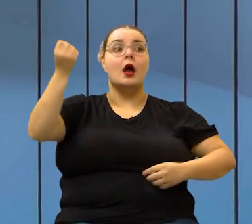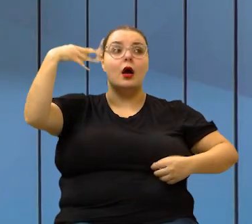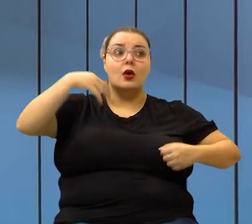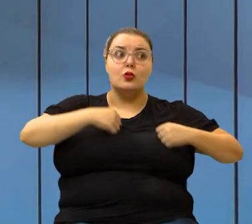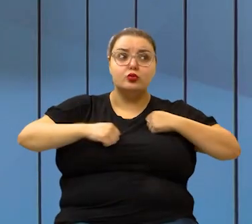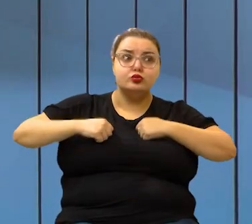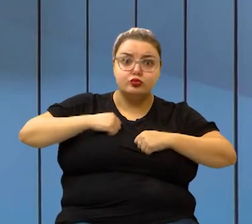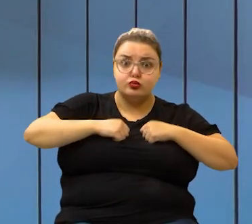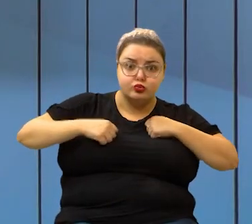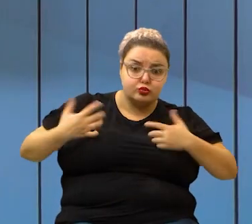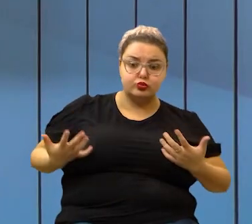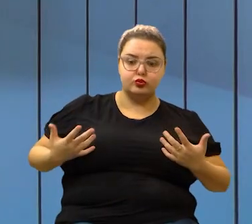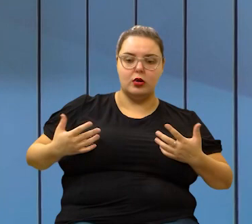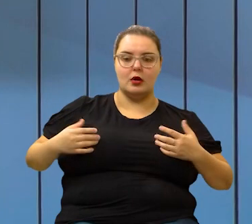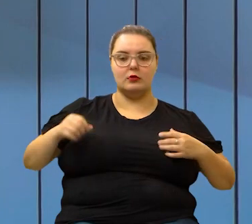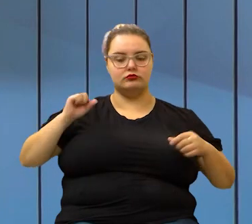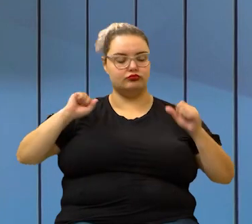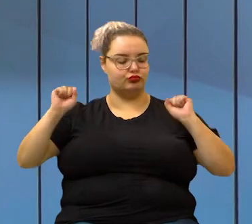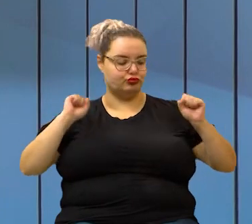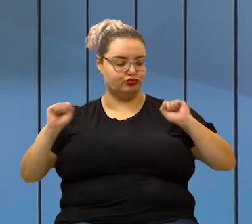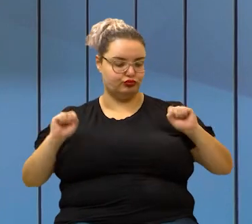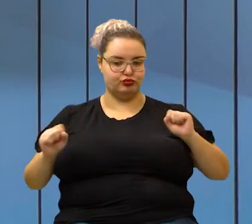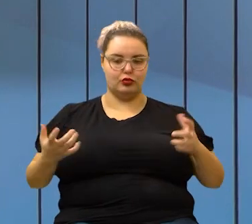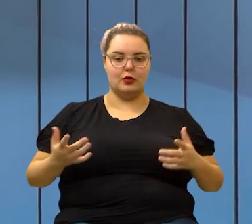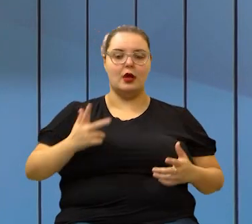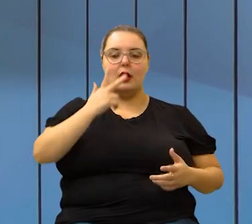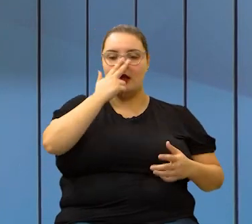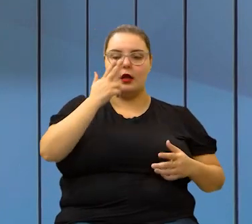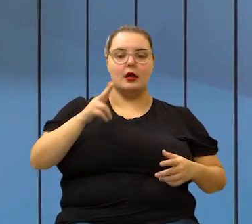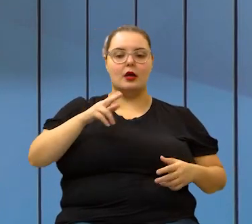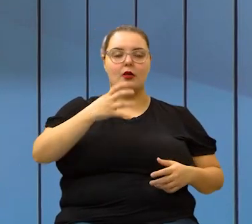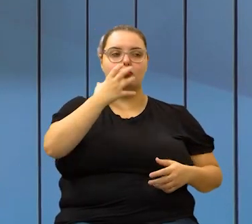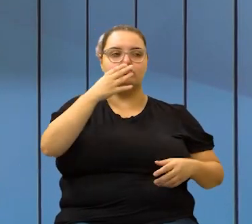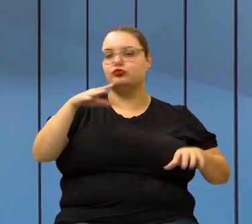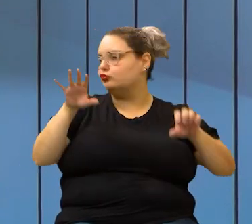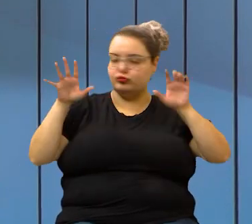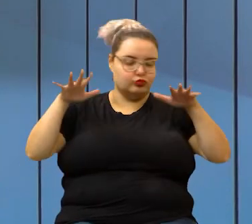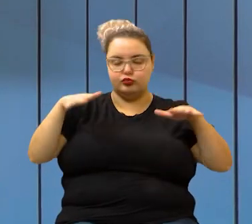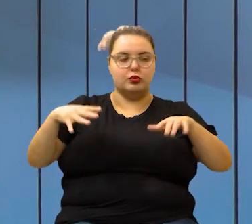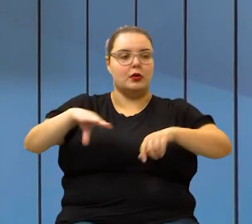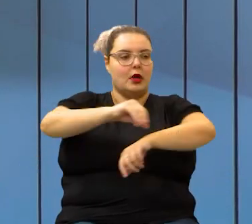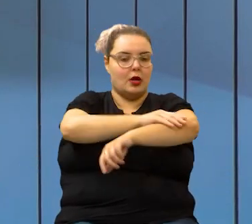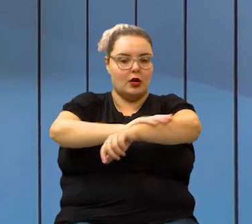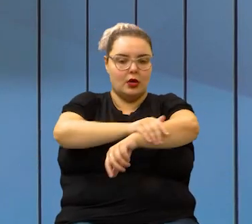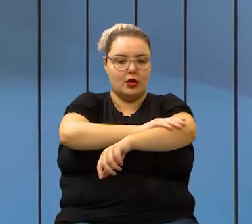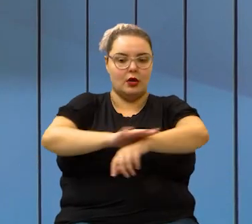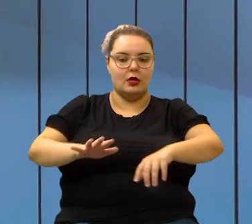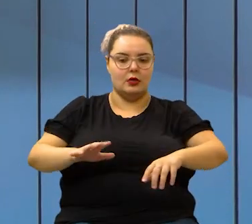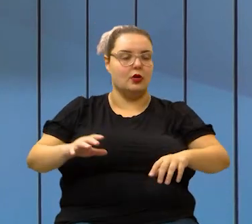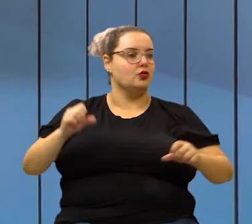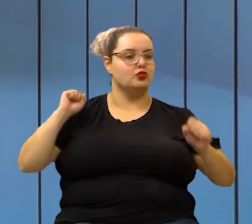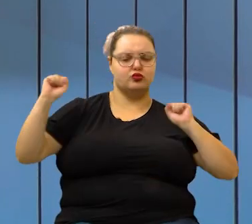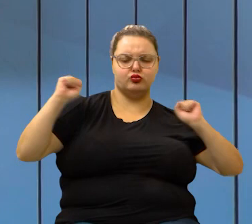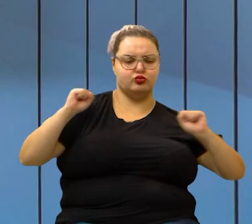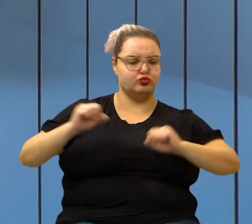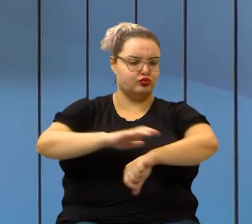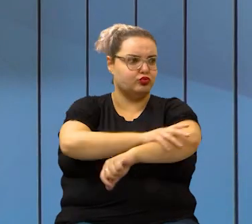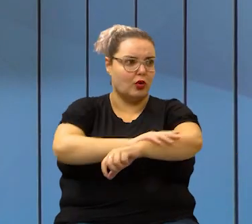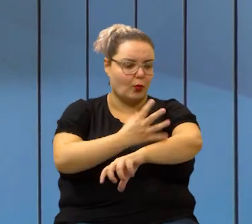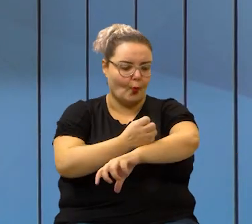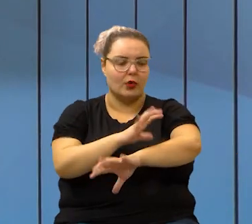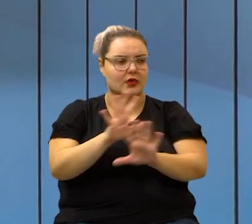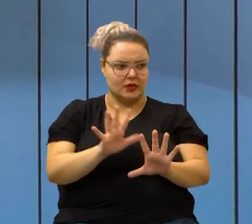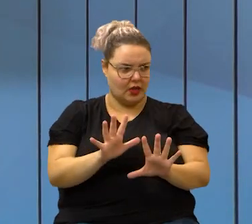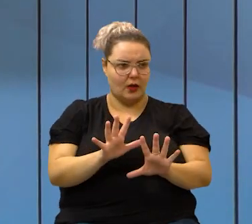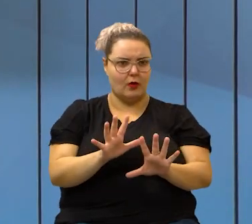Tomou banho, dá aquela sacudida que nem um cachorrinho, aí passa o hidratante. Não deixa nem secar muito a pele